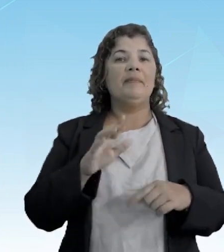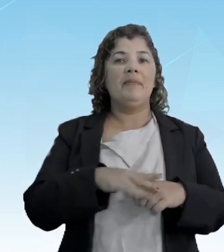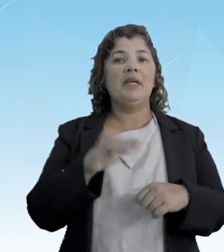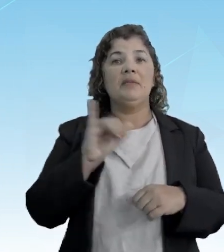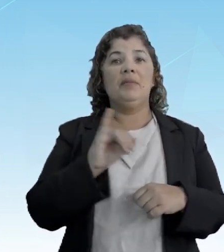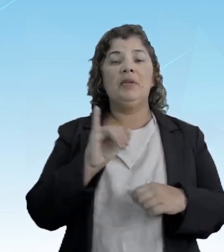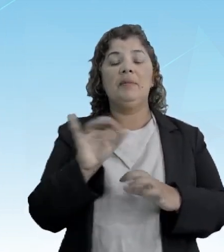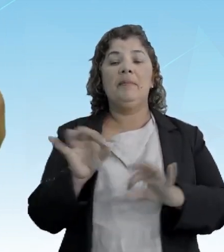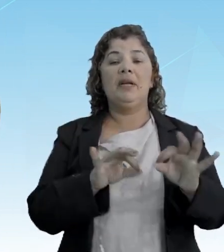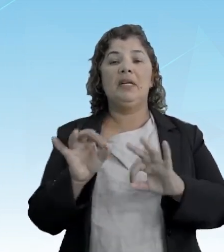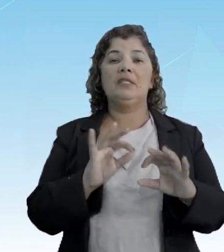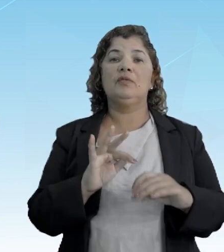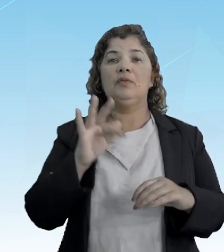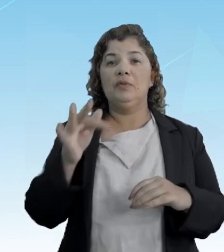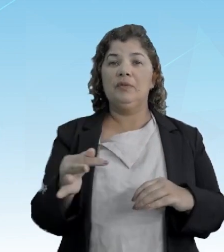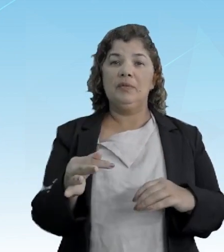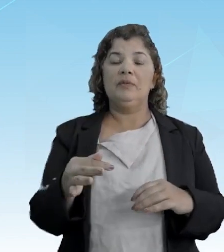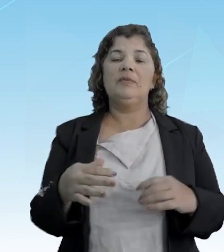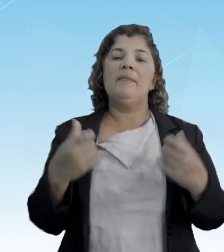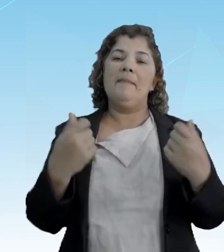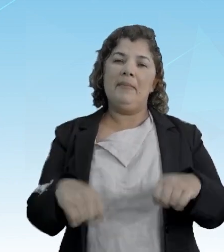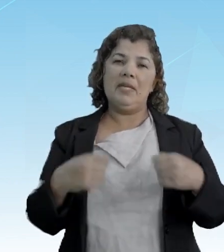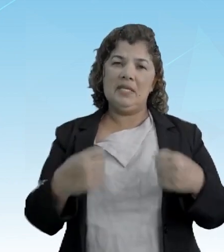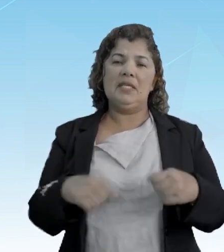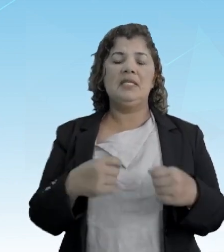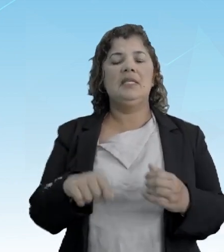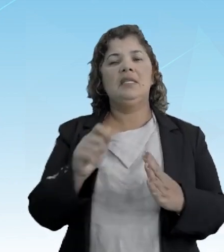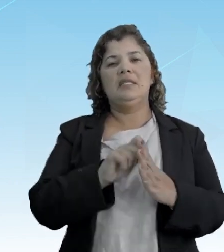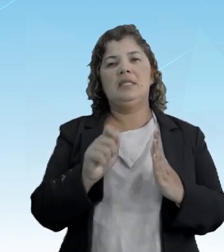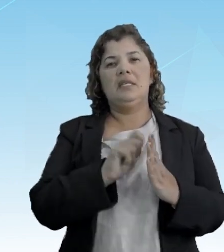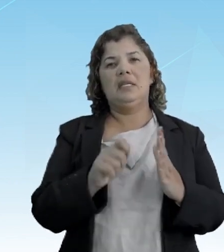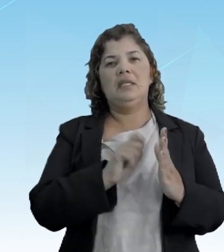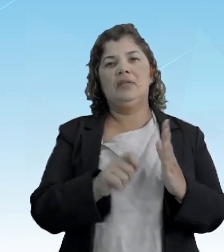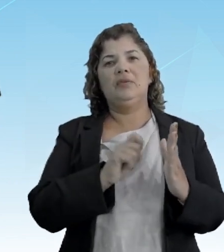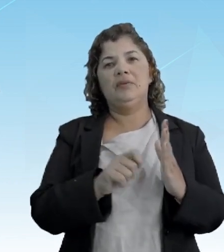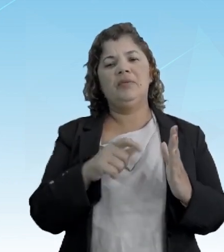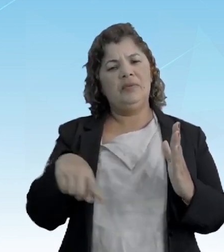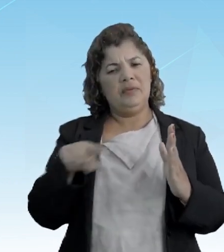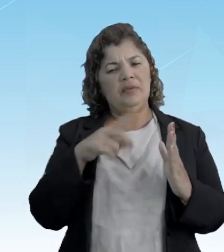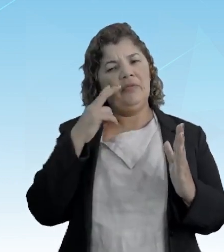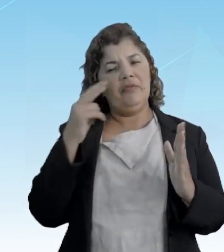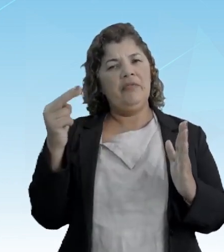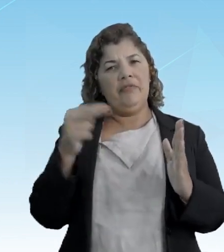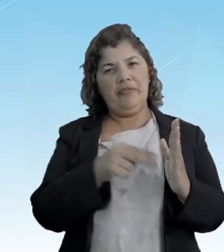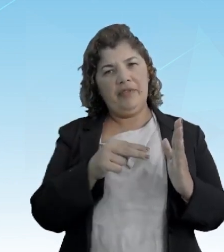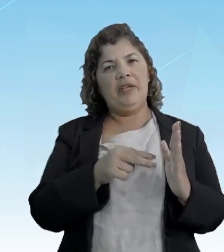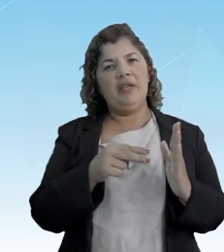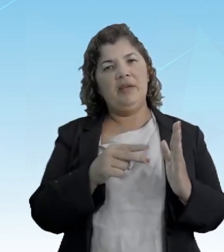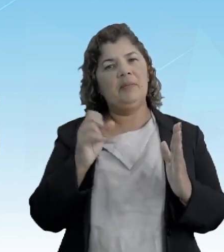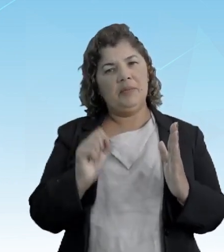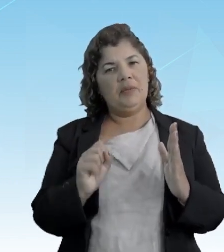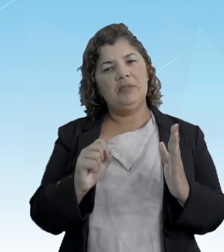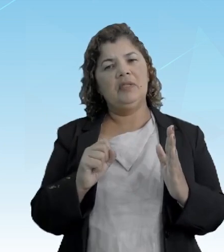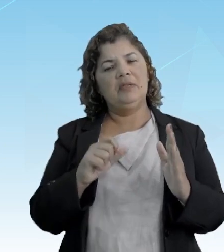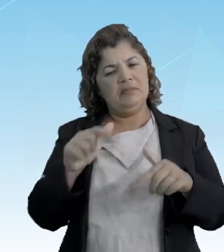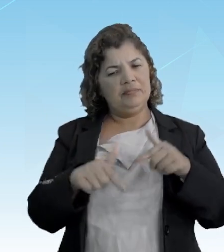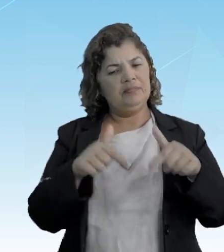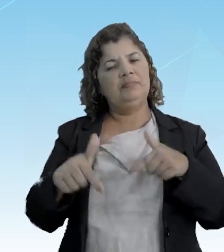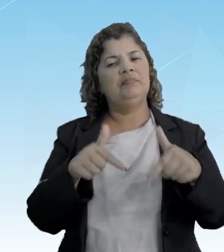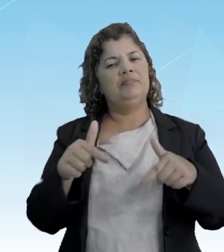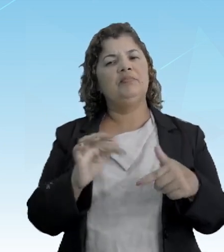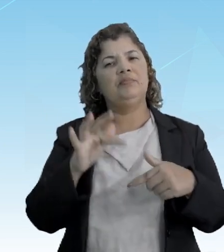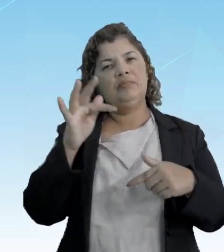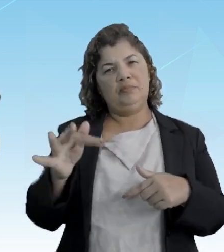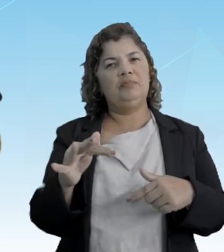seu futuro é que esse planejamento tem que ser escrito, para que você possa vê-lo e poder trabalhar para que esse